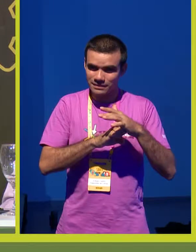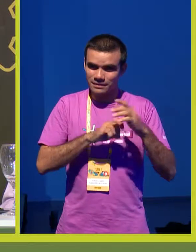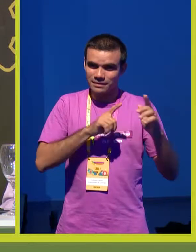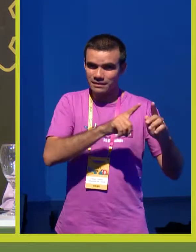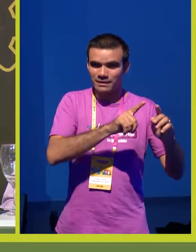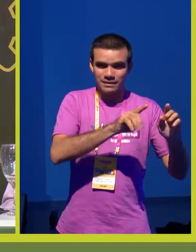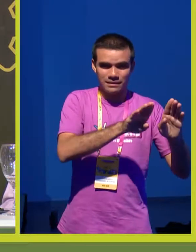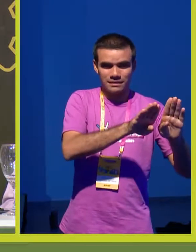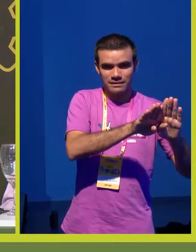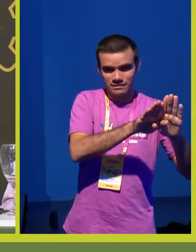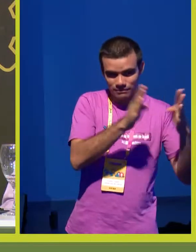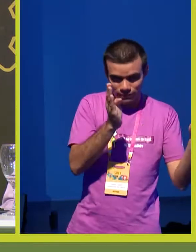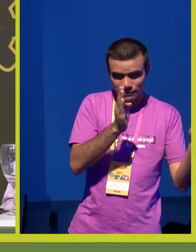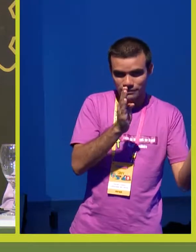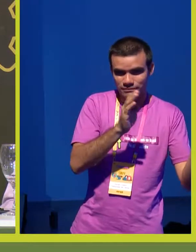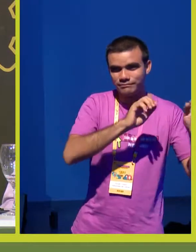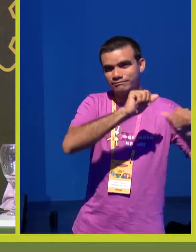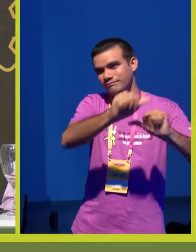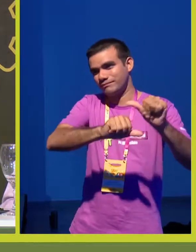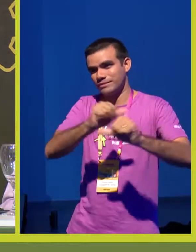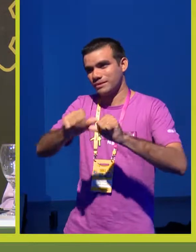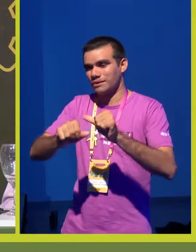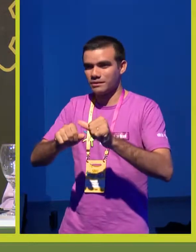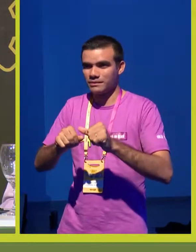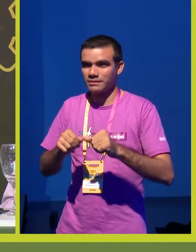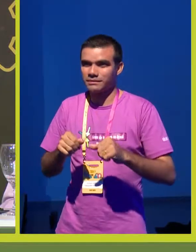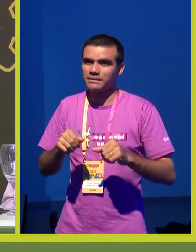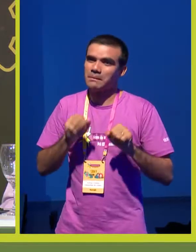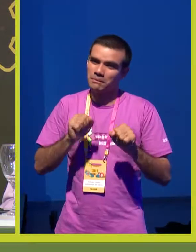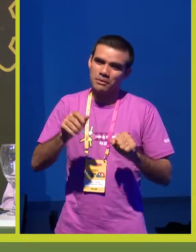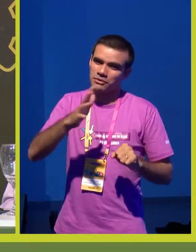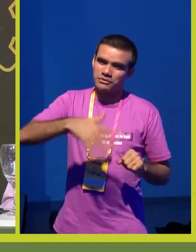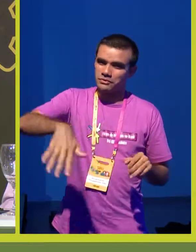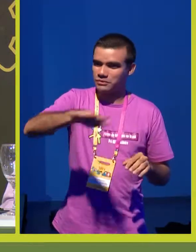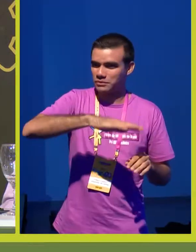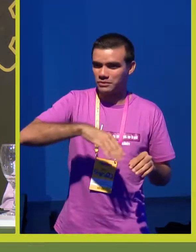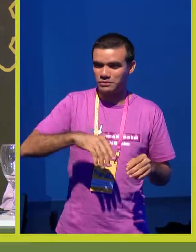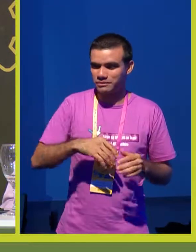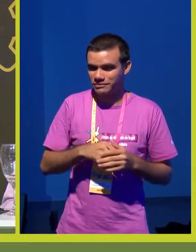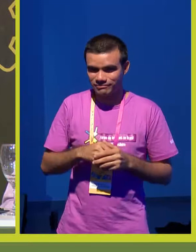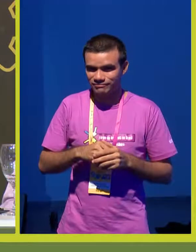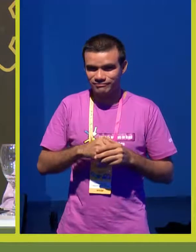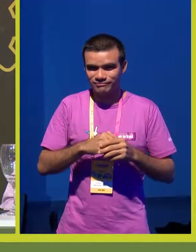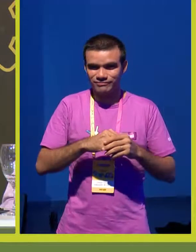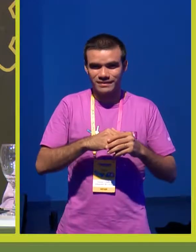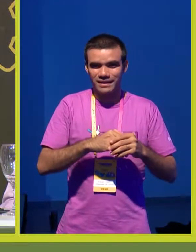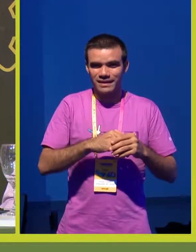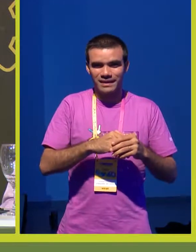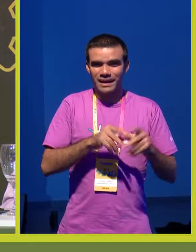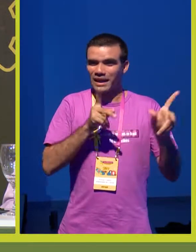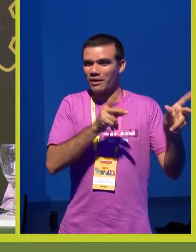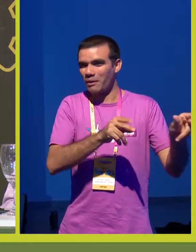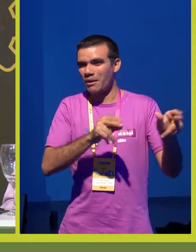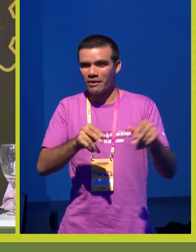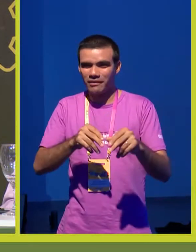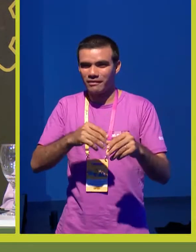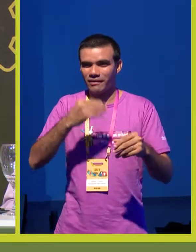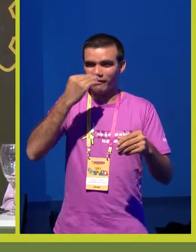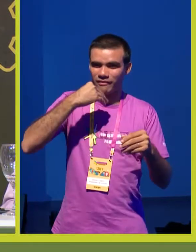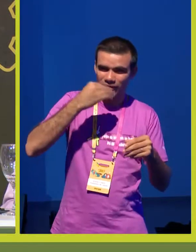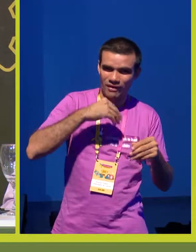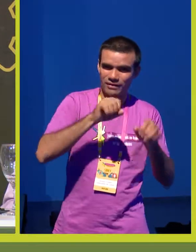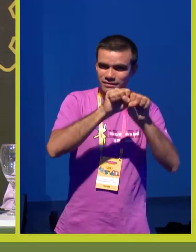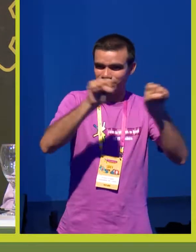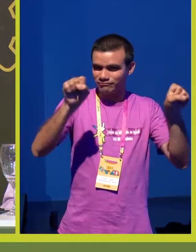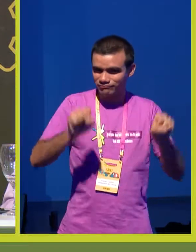que mudar o seu código e já pode ter criado uma vulnerabilidade e enfraquecido os seus sistemas,